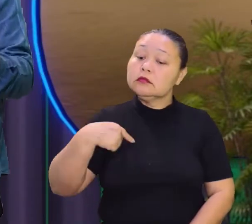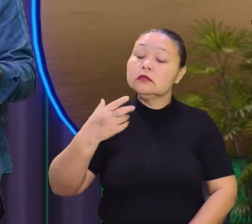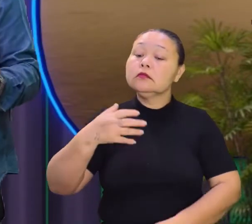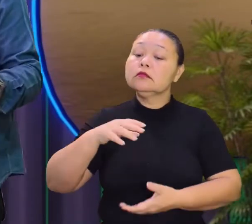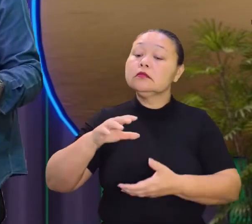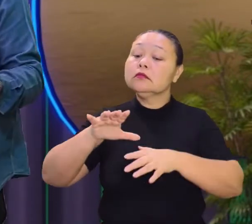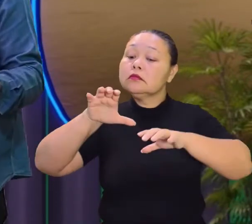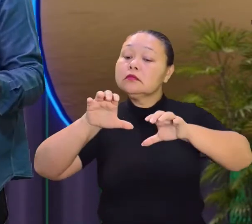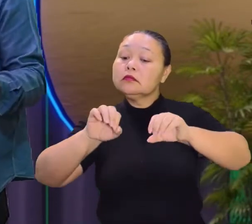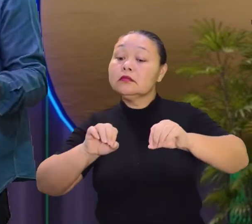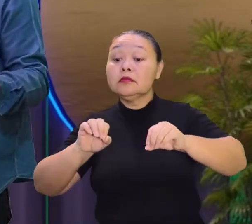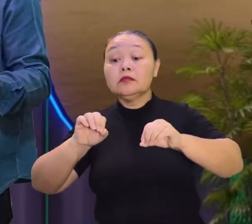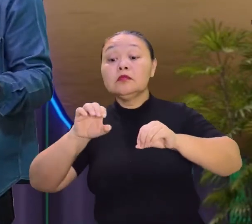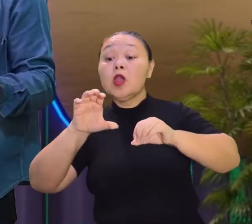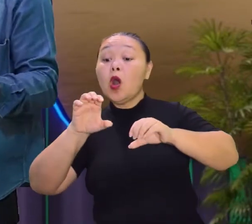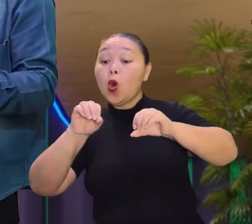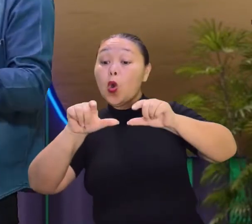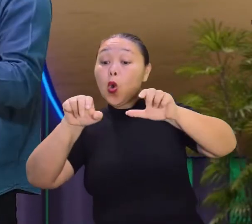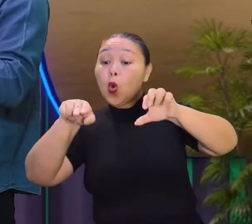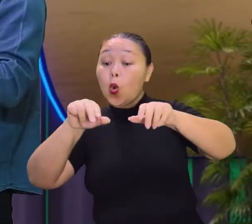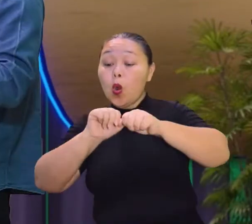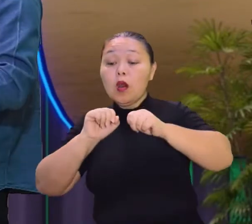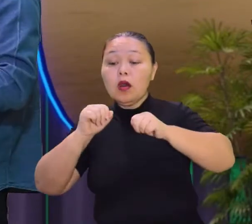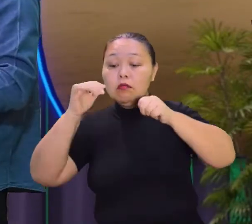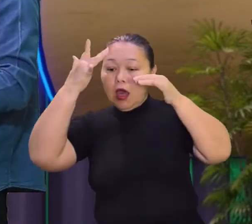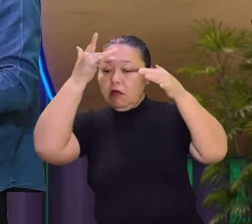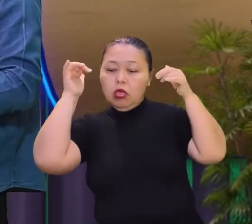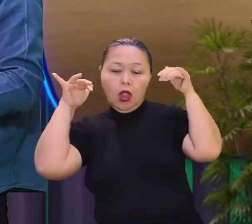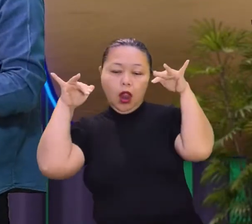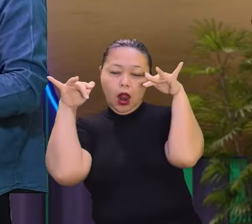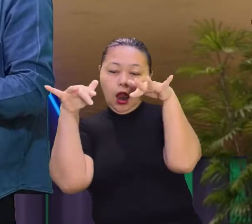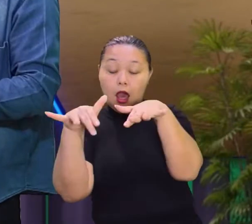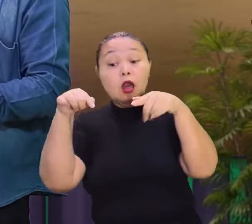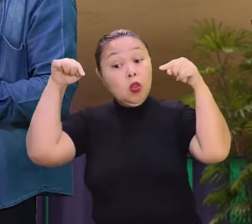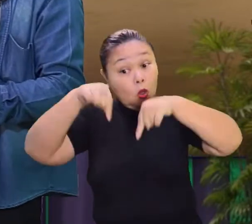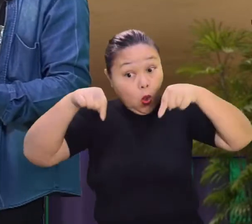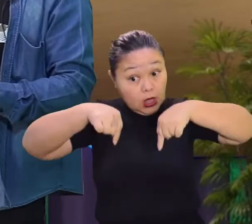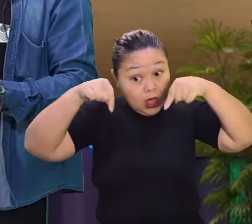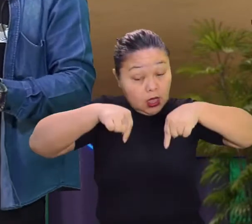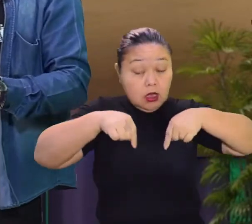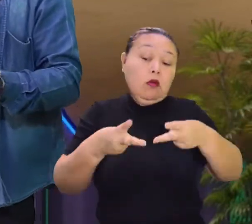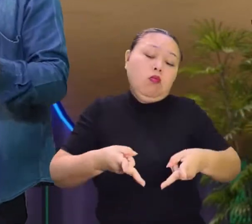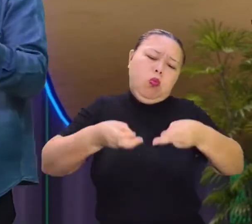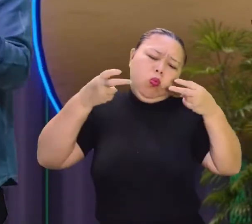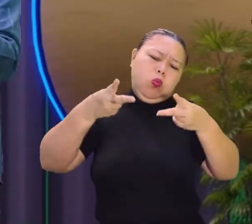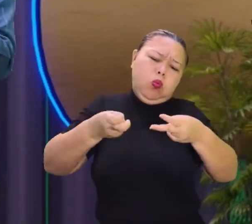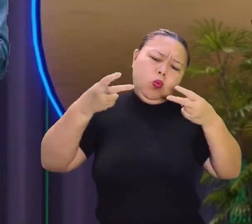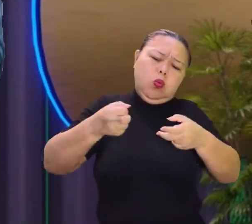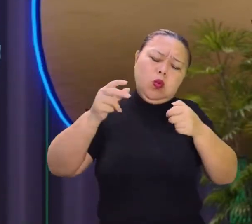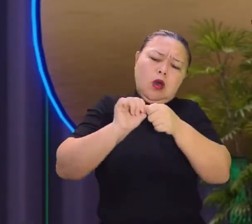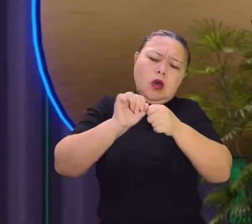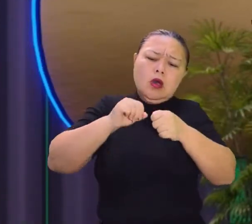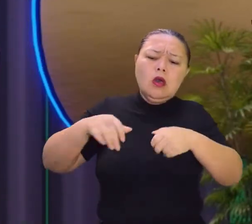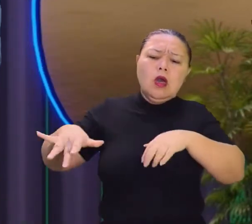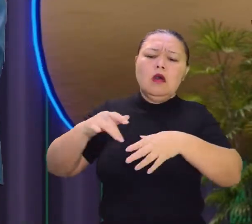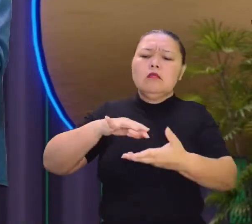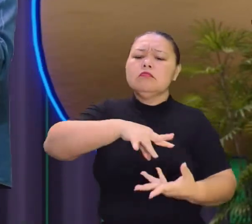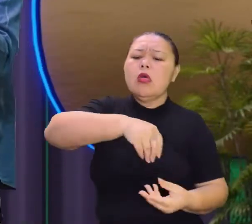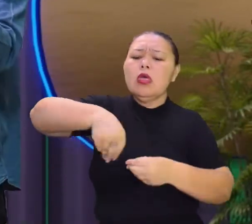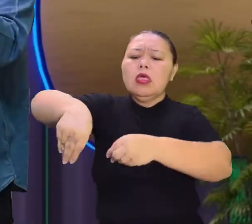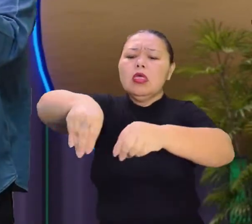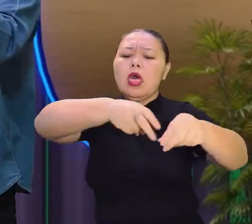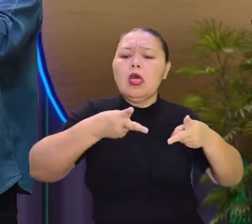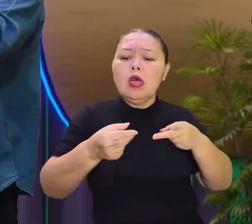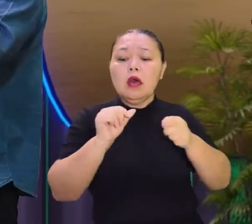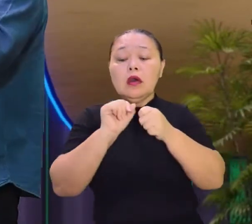de povoamento. Isso. Nós fomos de exploração. Não é isso, Rogério? Muito bem. Então, tem essa diferença.